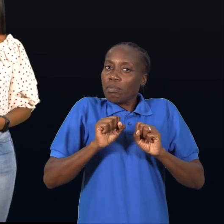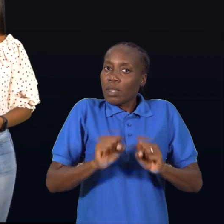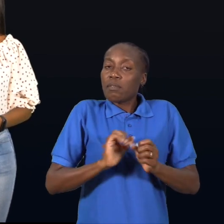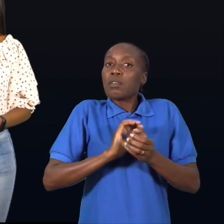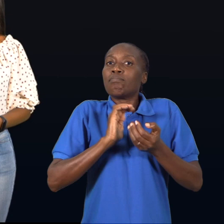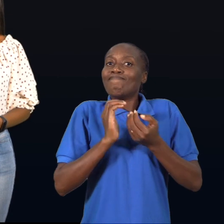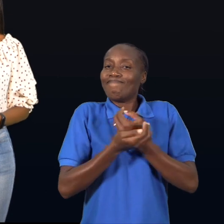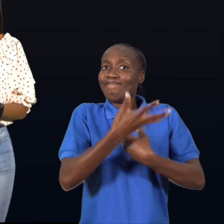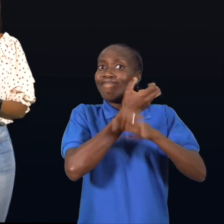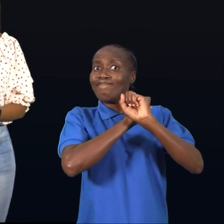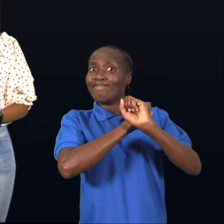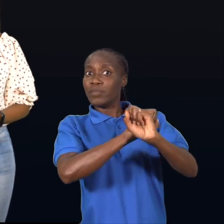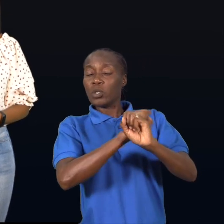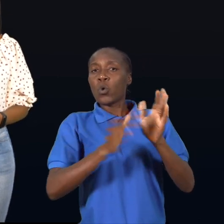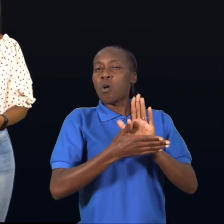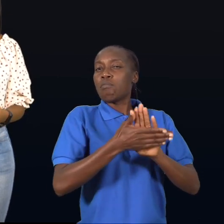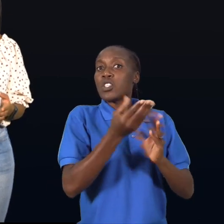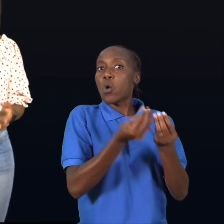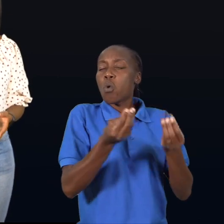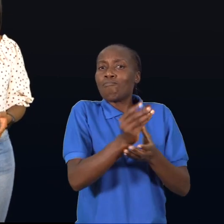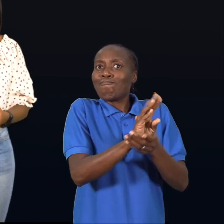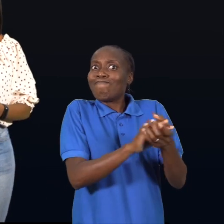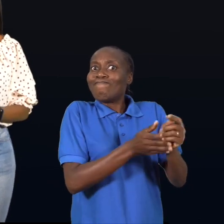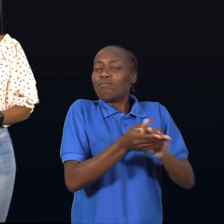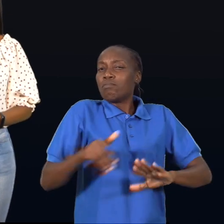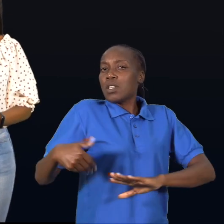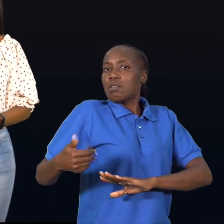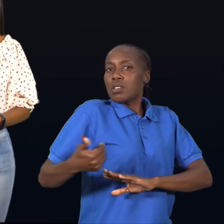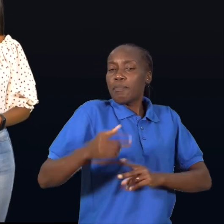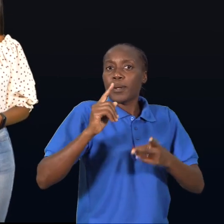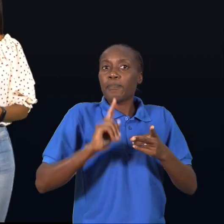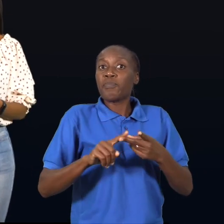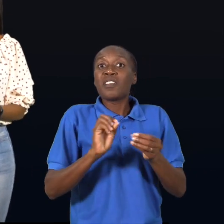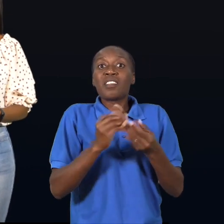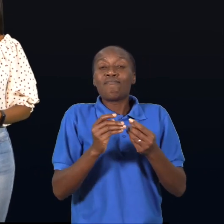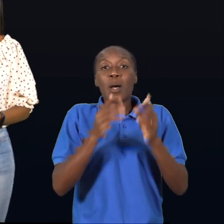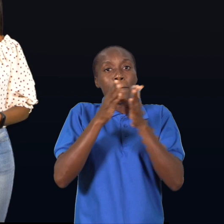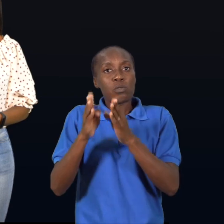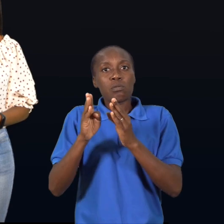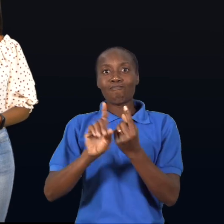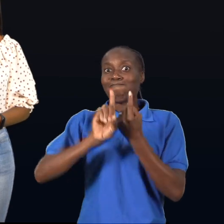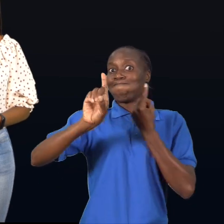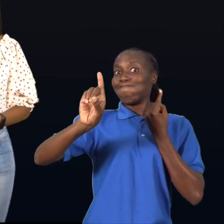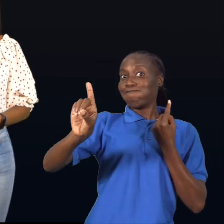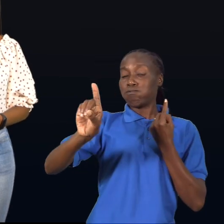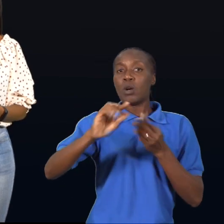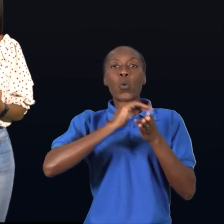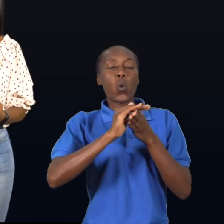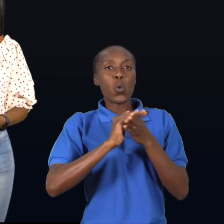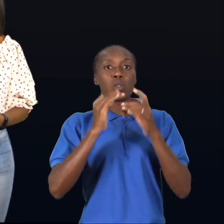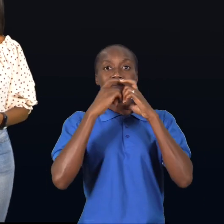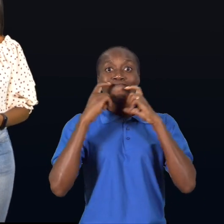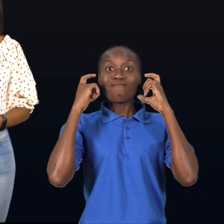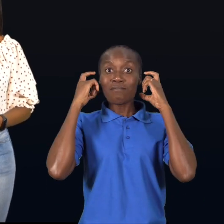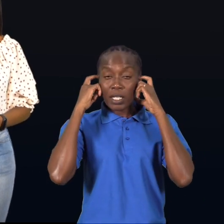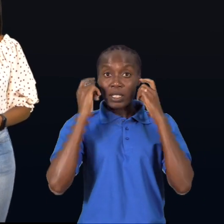pelas medidas de prevenção que vão desde a lavagem corrente e frequente das mãos, o distanciamento social, o uso de